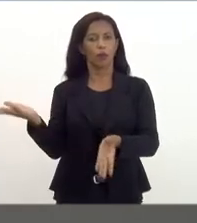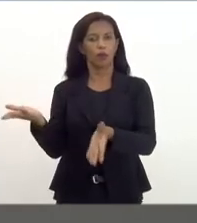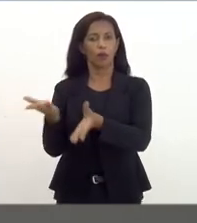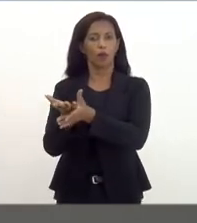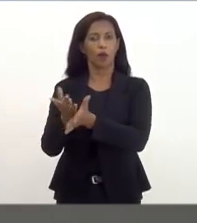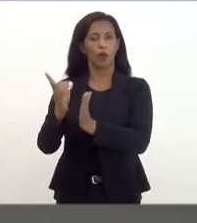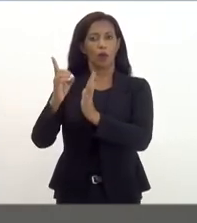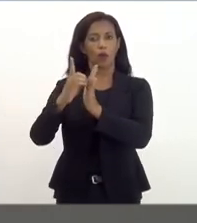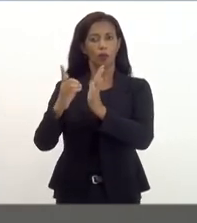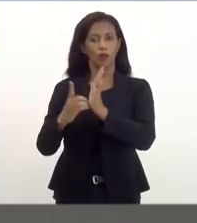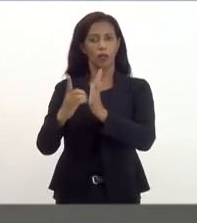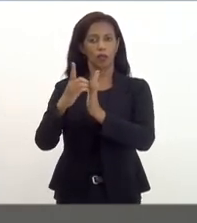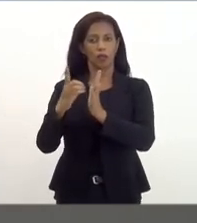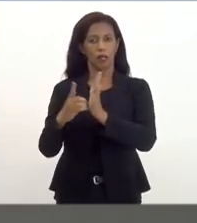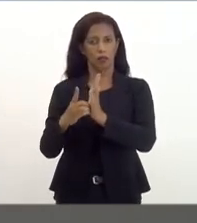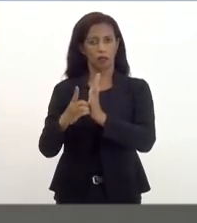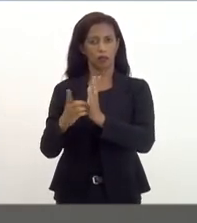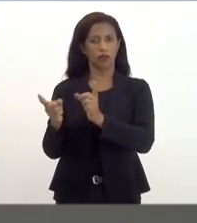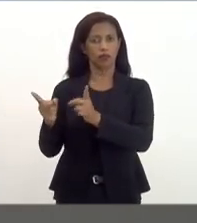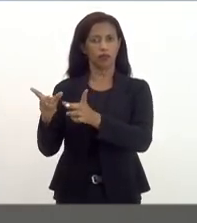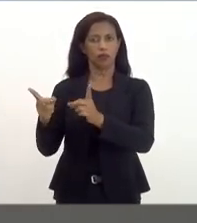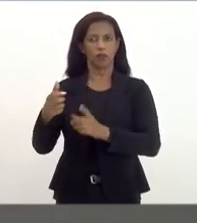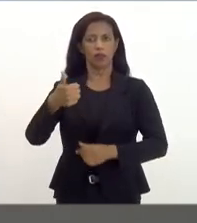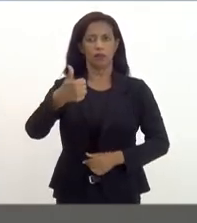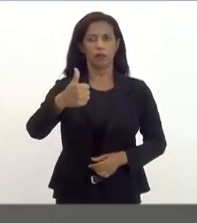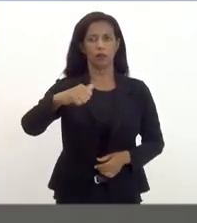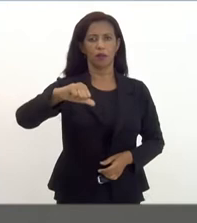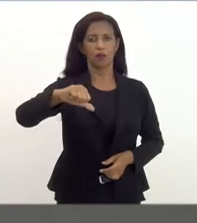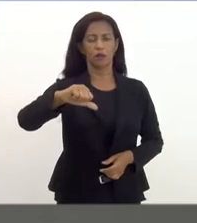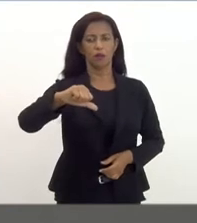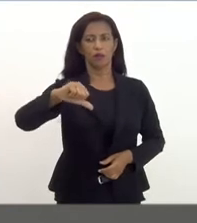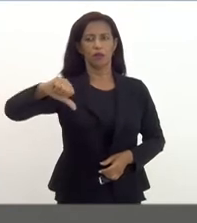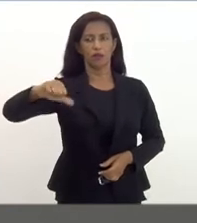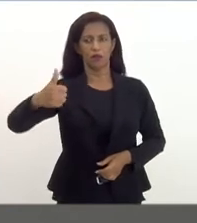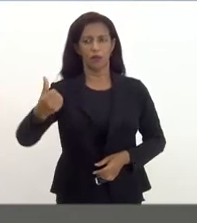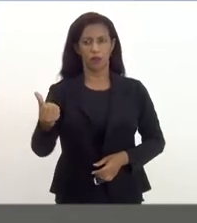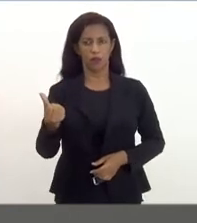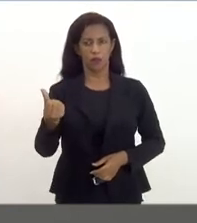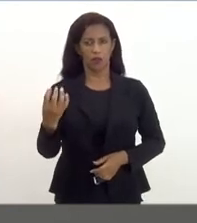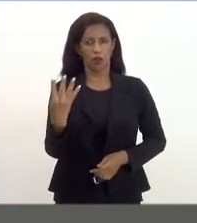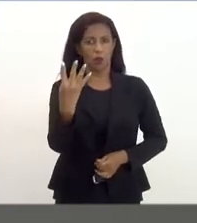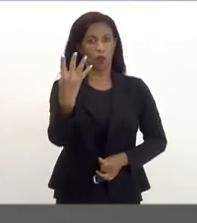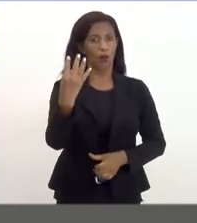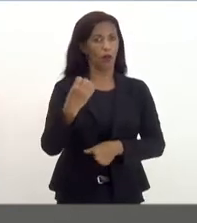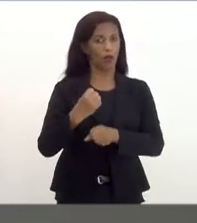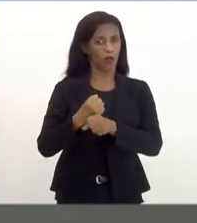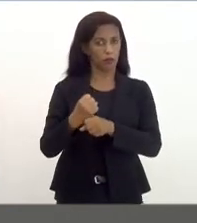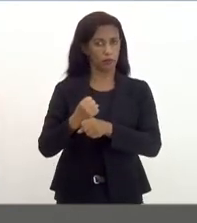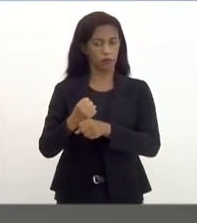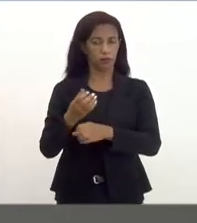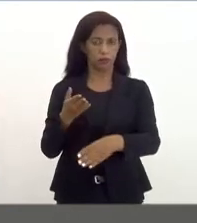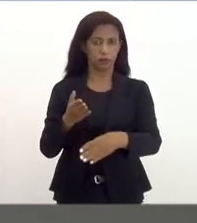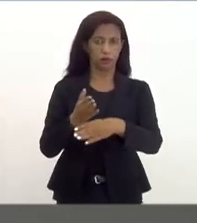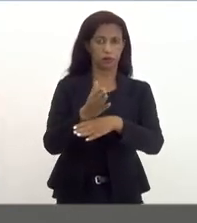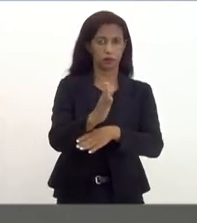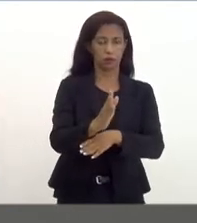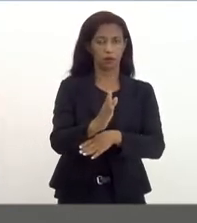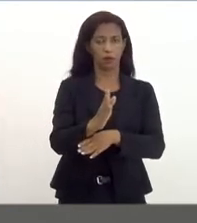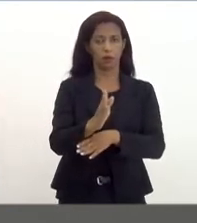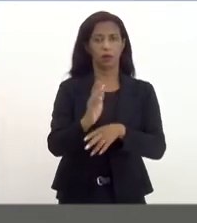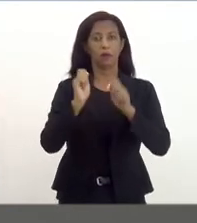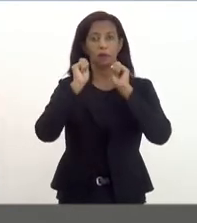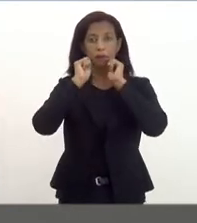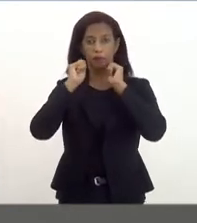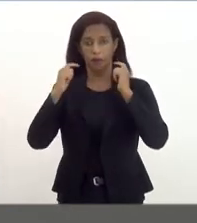em 1996 ele levou quatro anos para ser aprovado pela